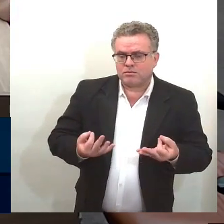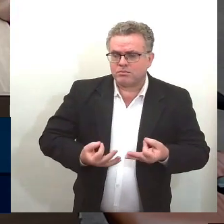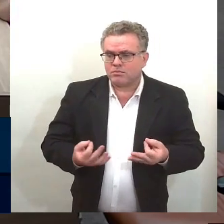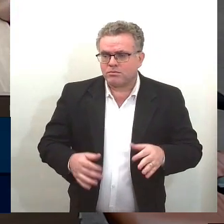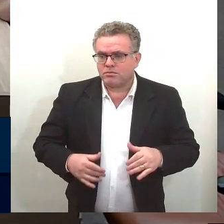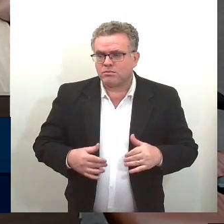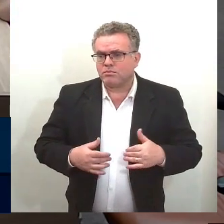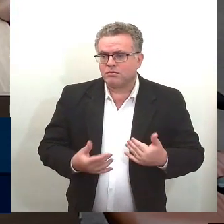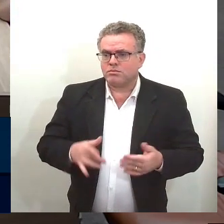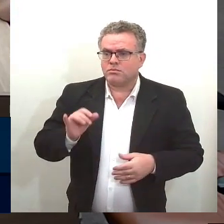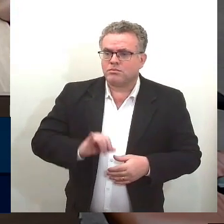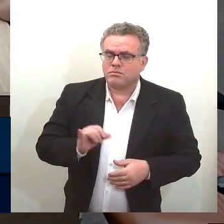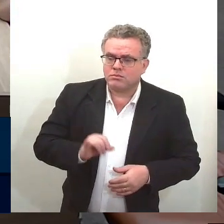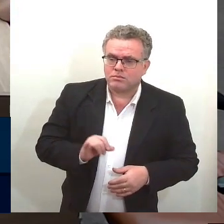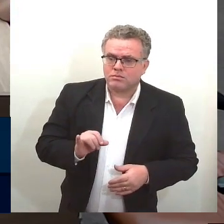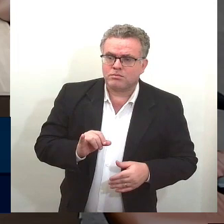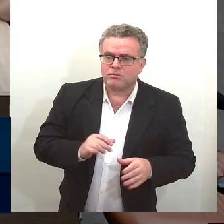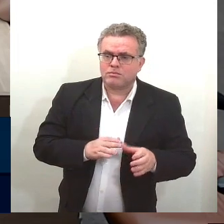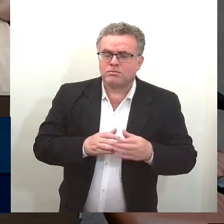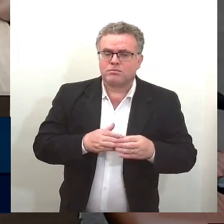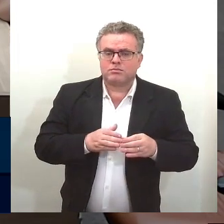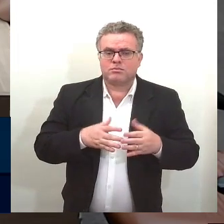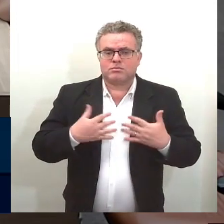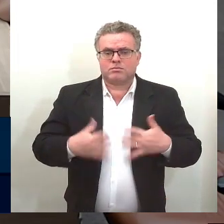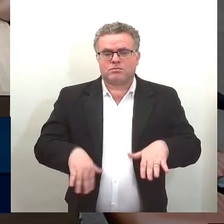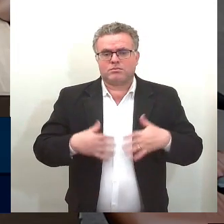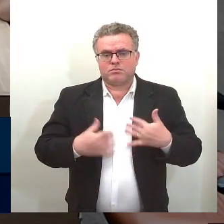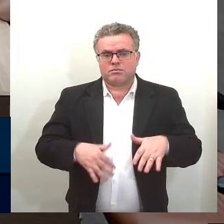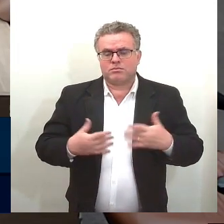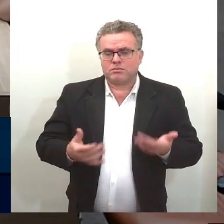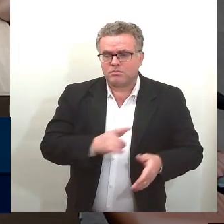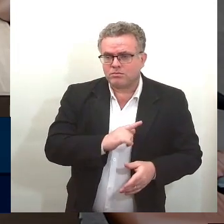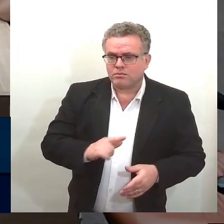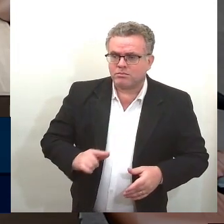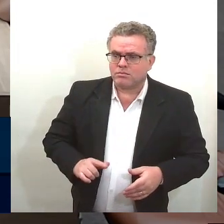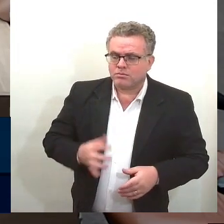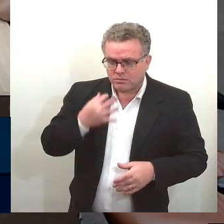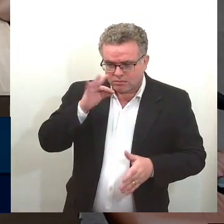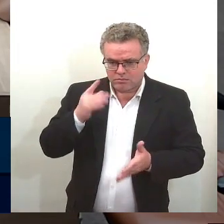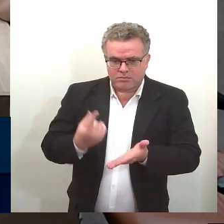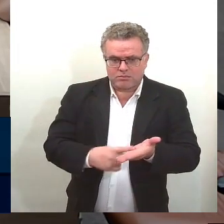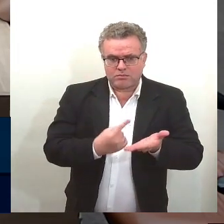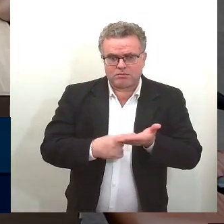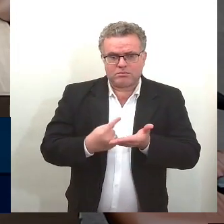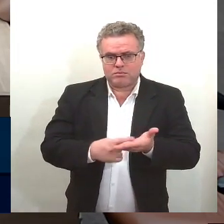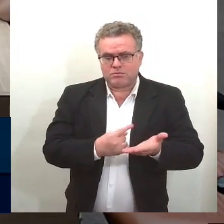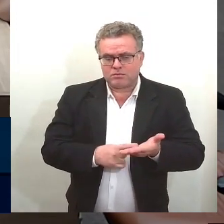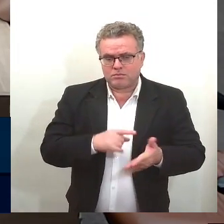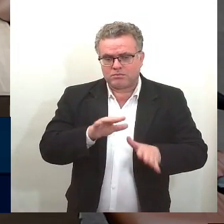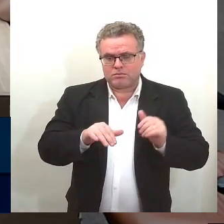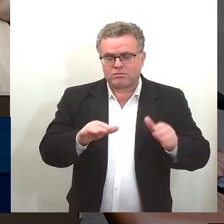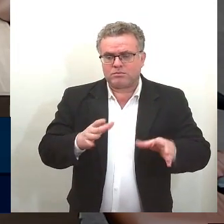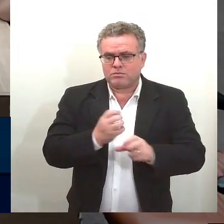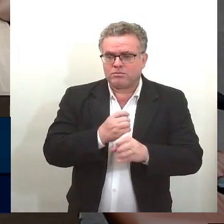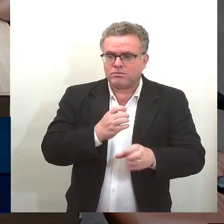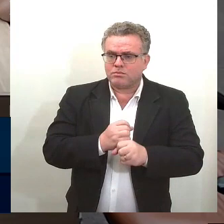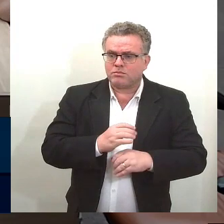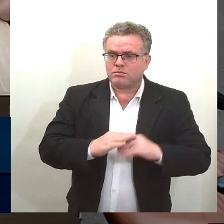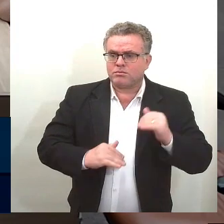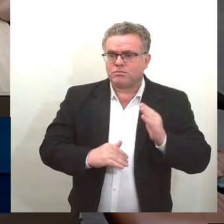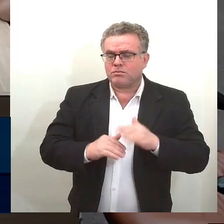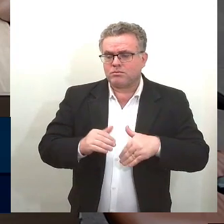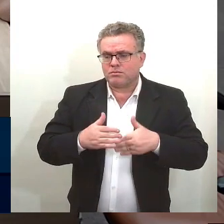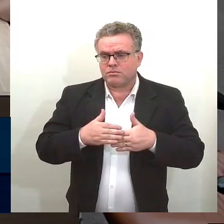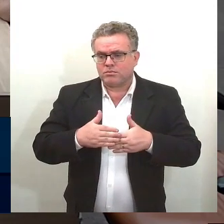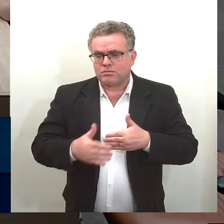isso mesmo, o governador fez um concurso de contadores, está chamando agora, acho que daqui a, até para o final do mês, vai estar chamando 54